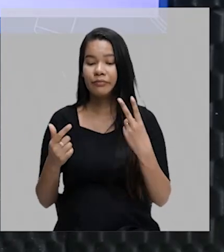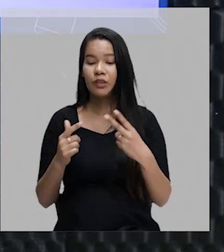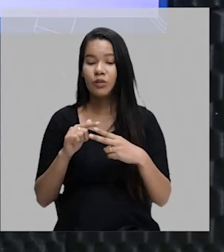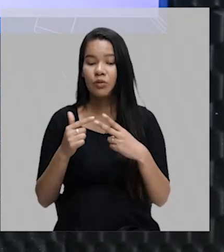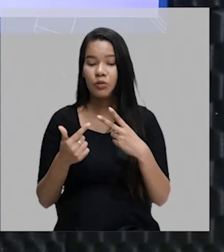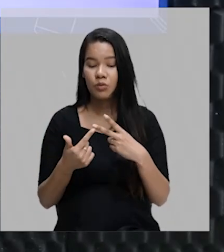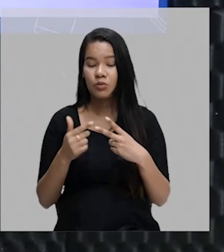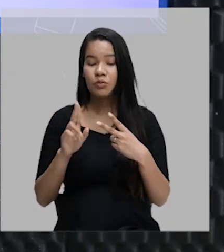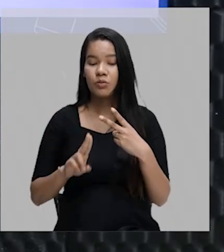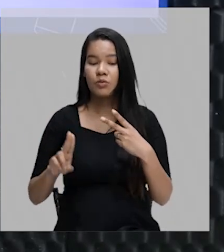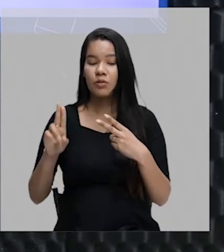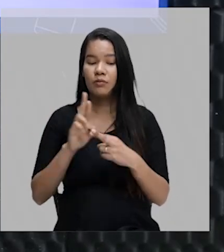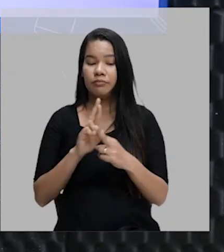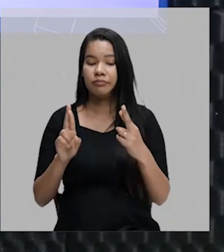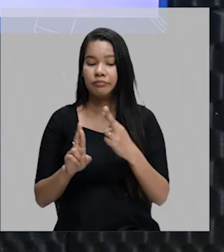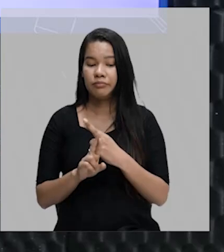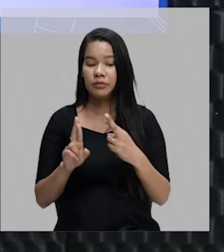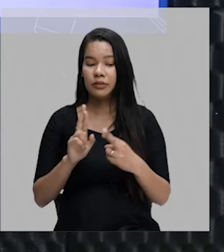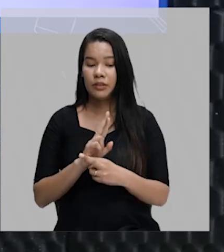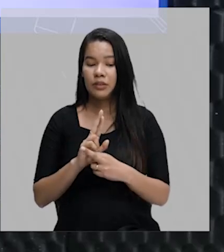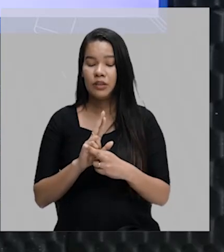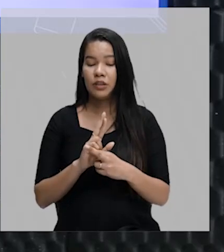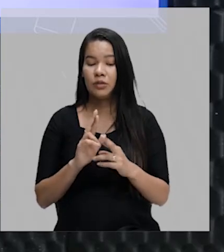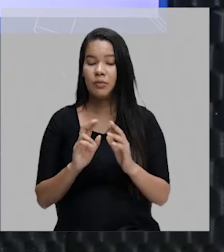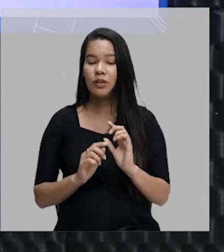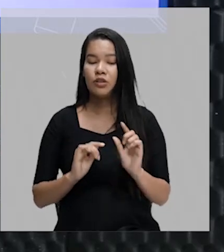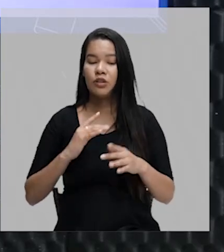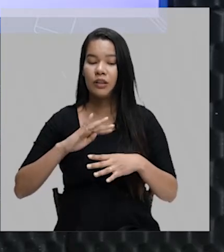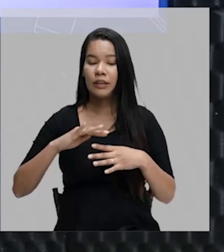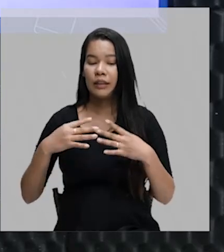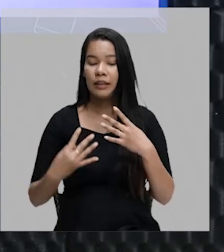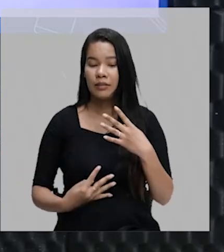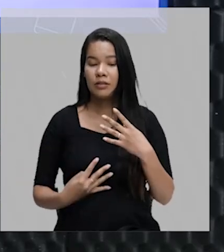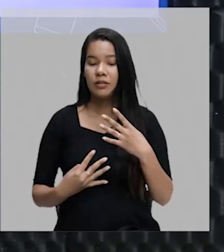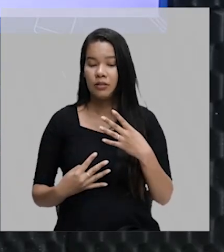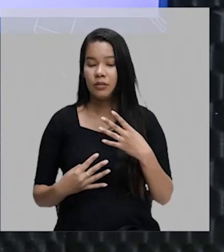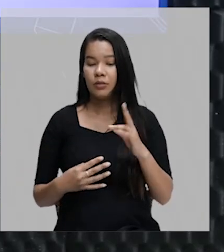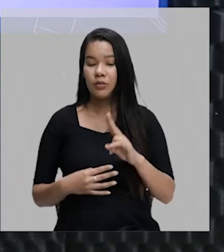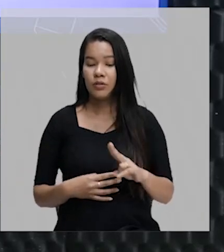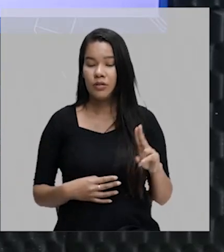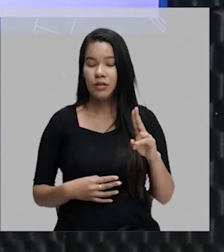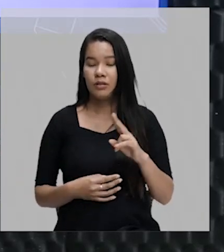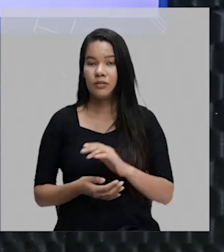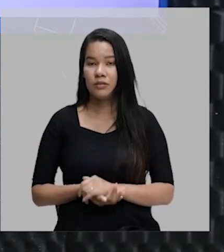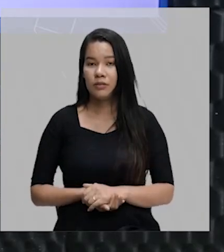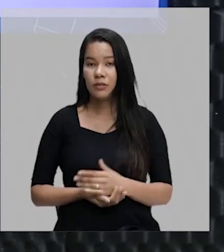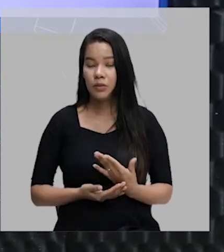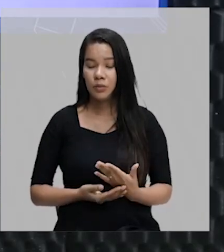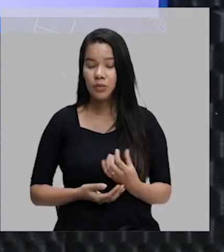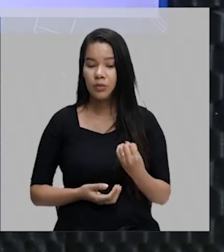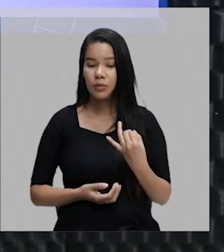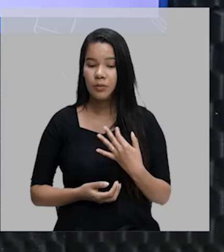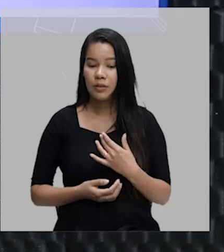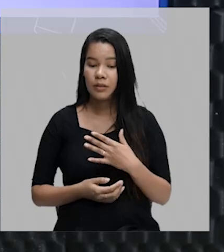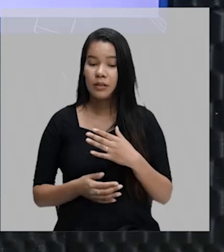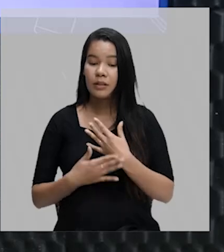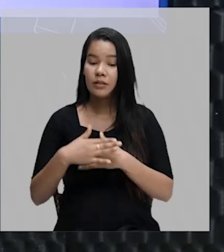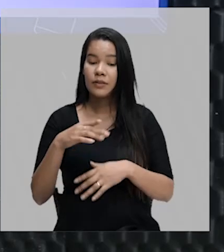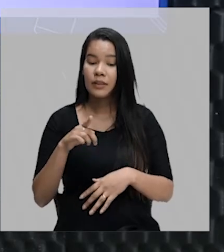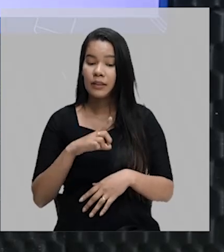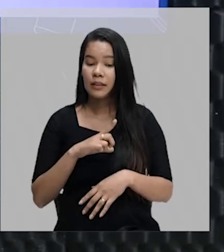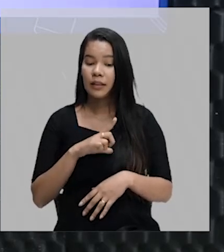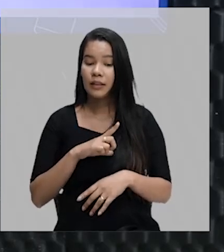cruzamento. Isso é o que eu acabei de falar para vocês, né, pessoal? É verdadeiro. Quanto mais você tem os indivíduos que são